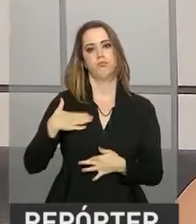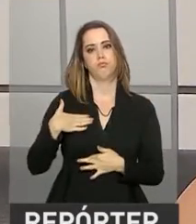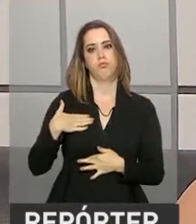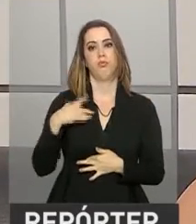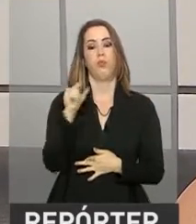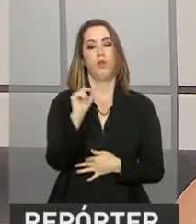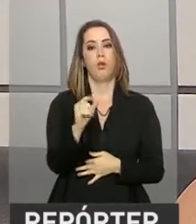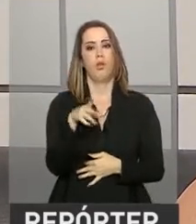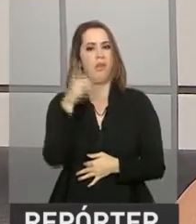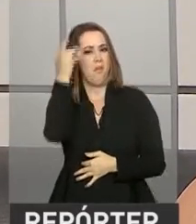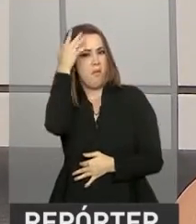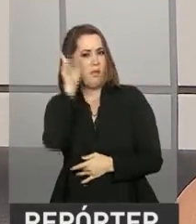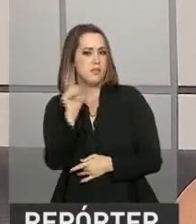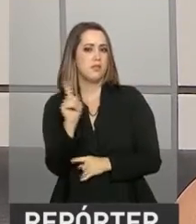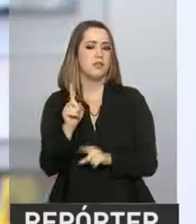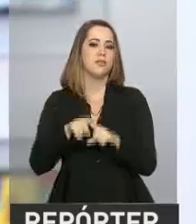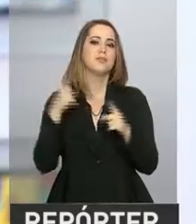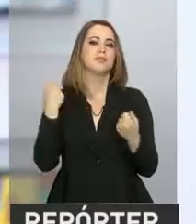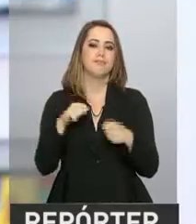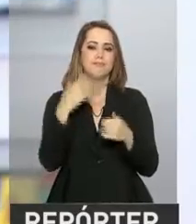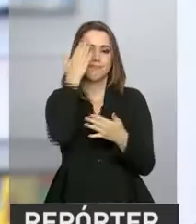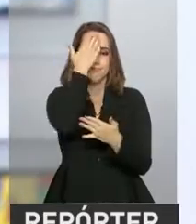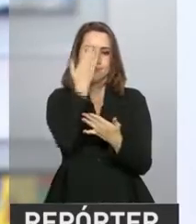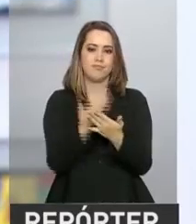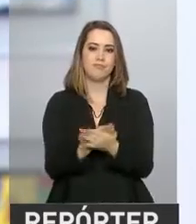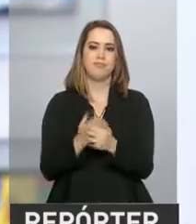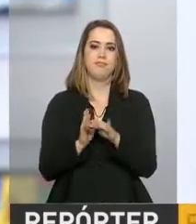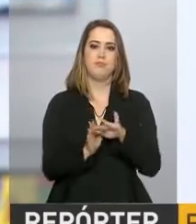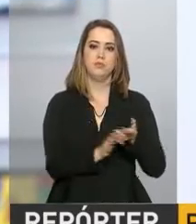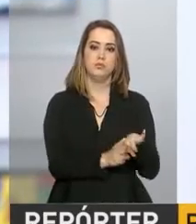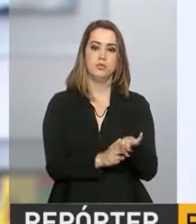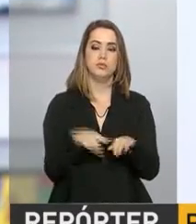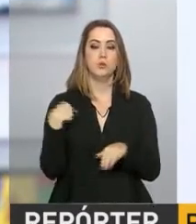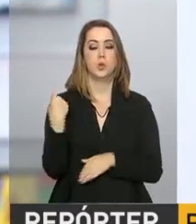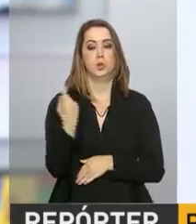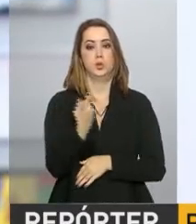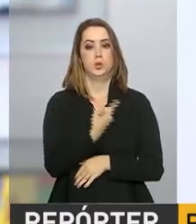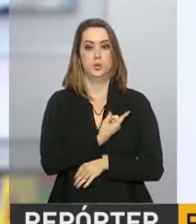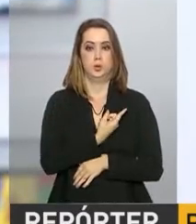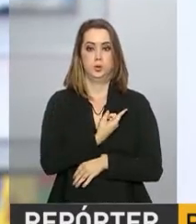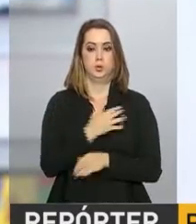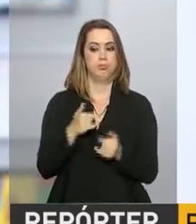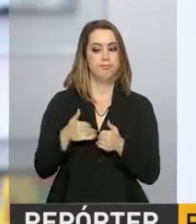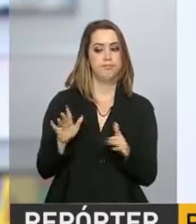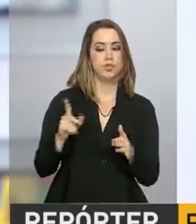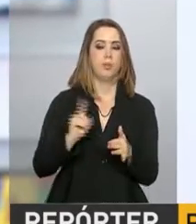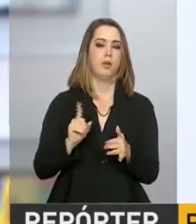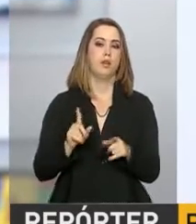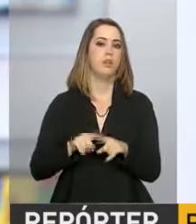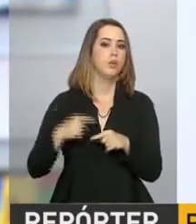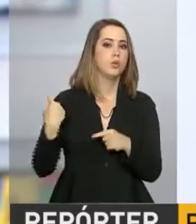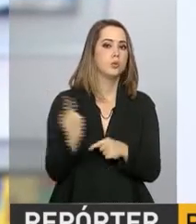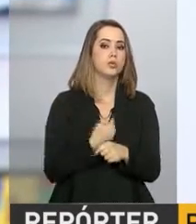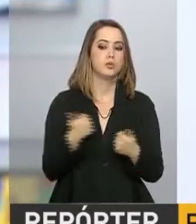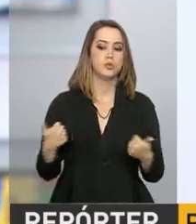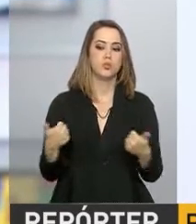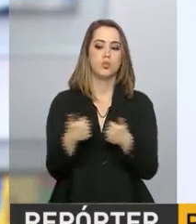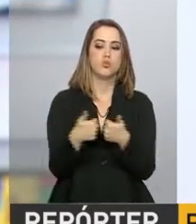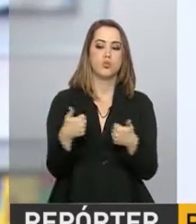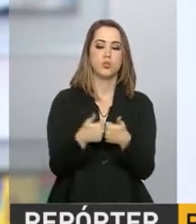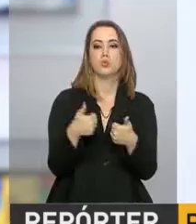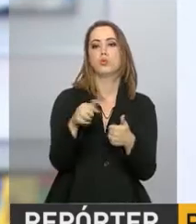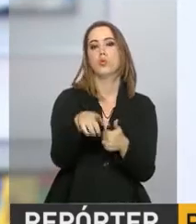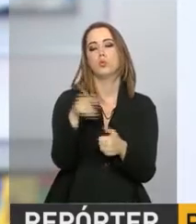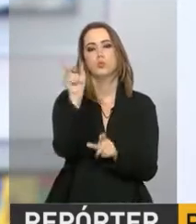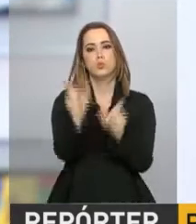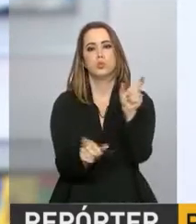fácil, mas é só basta confiar. Em vez de ampliarmos os serviços que já existem, estamos implantando serviços mais próximos das pessoas,